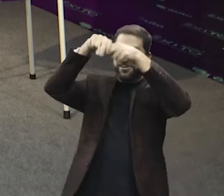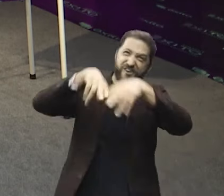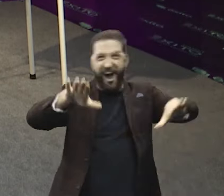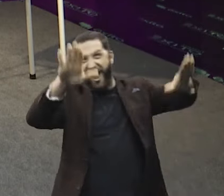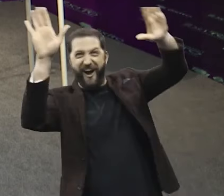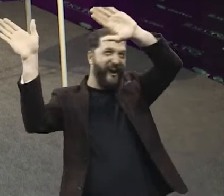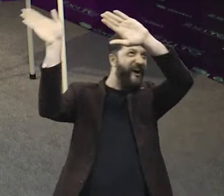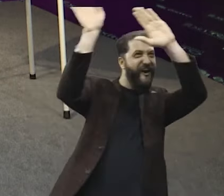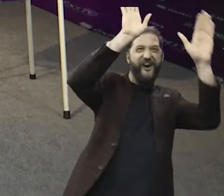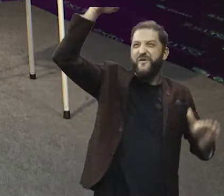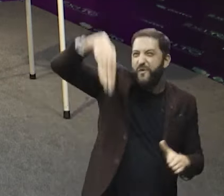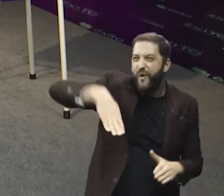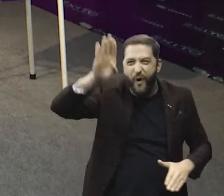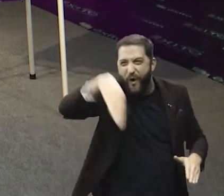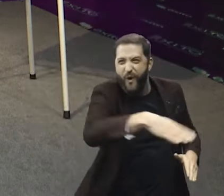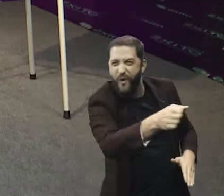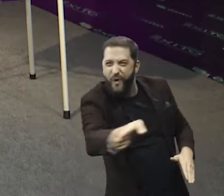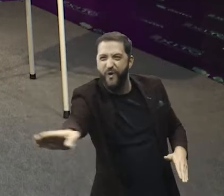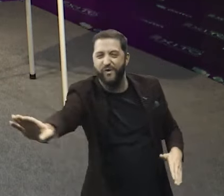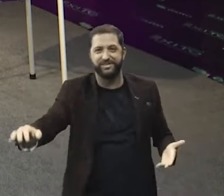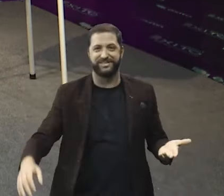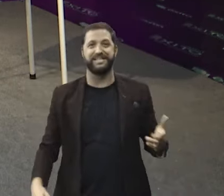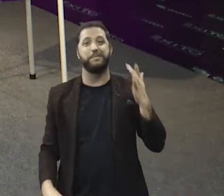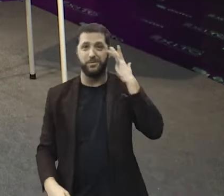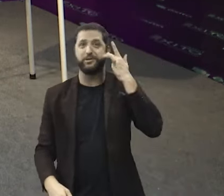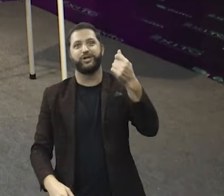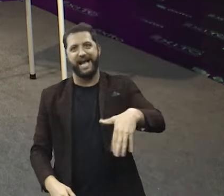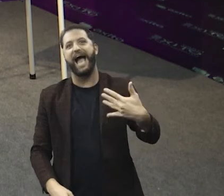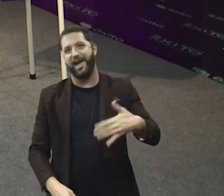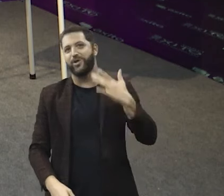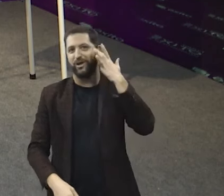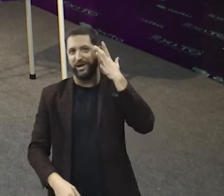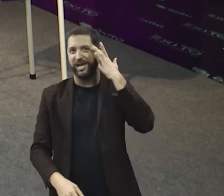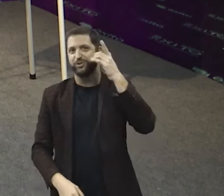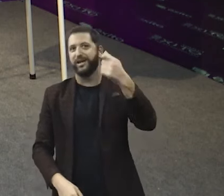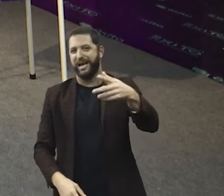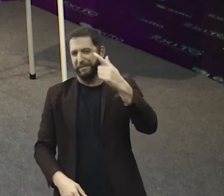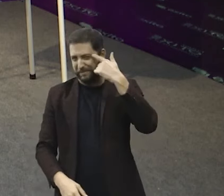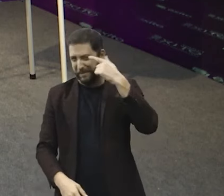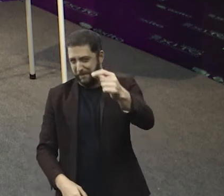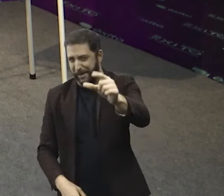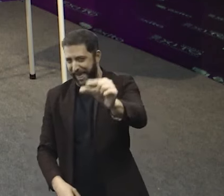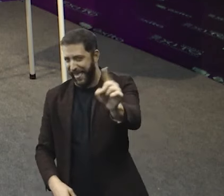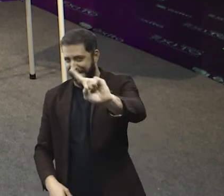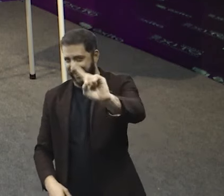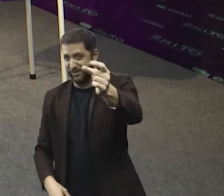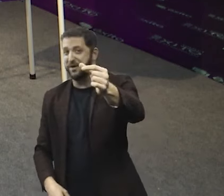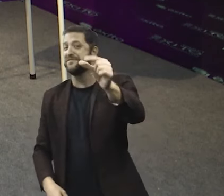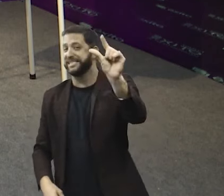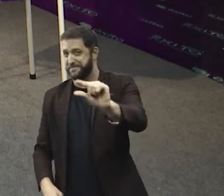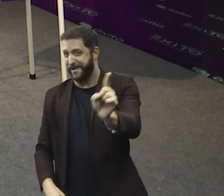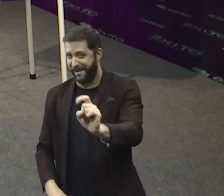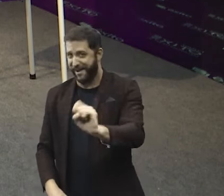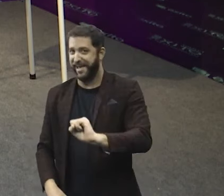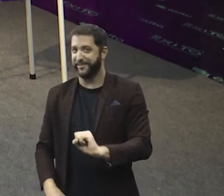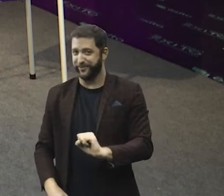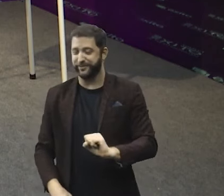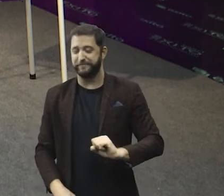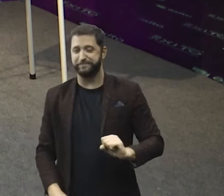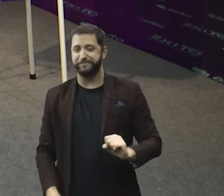top ó Hoje a gente vai tirar um dia porque vai ser Car caro o trem também não pense que vai ser negócio barato não por isso que a